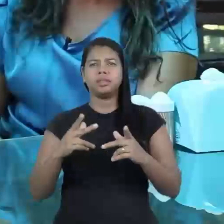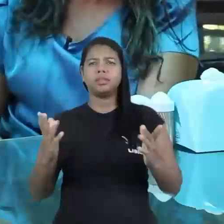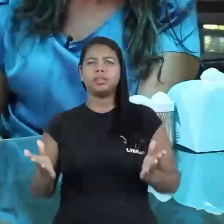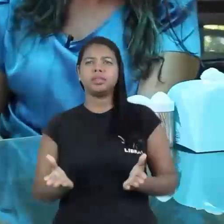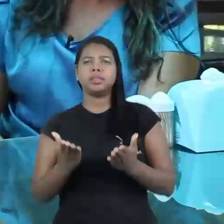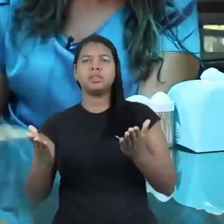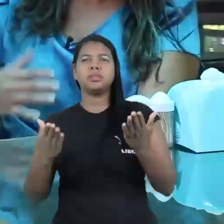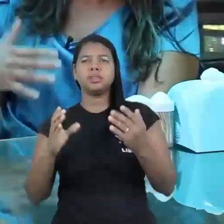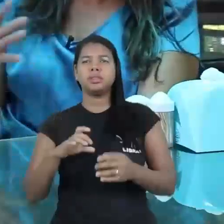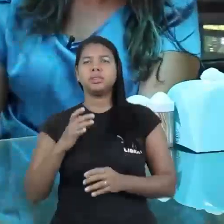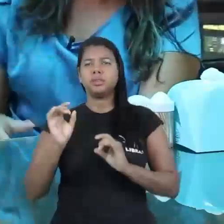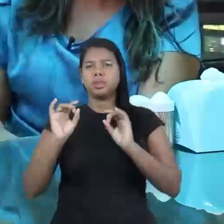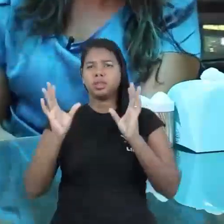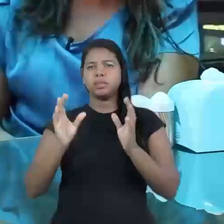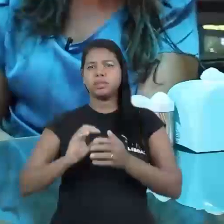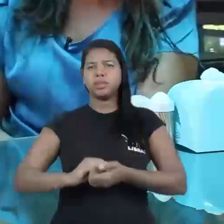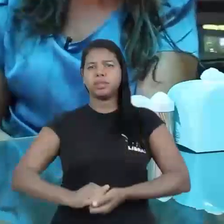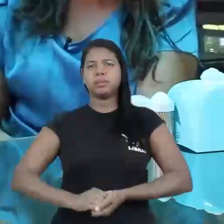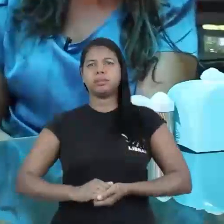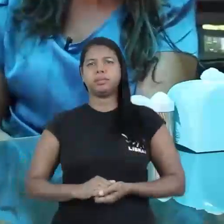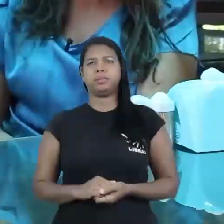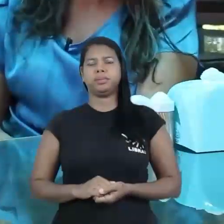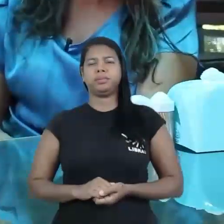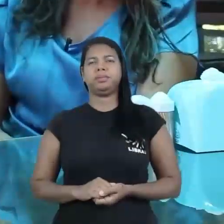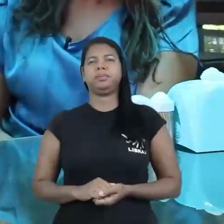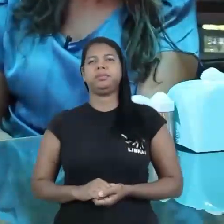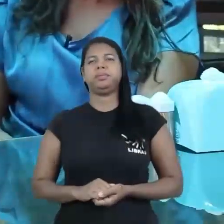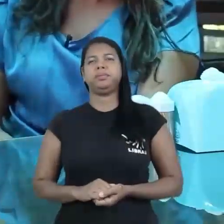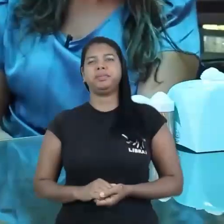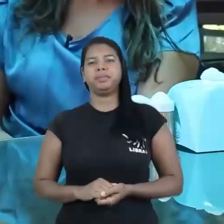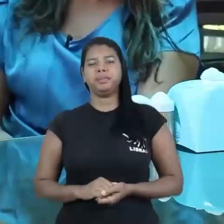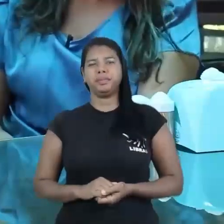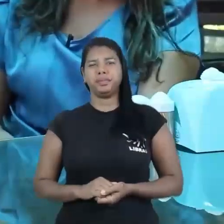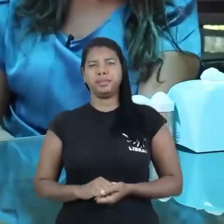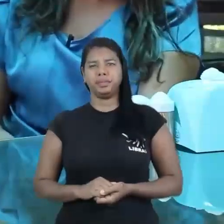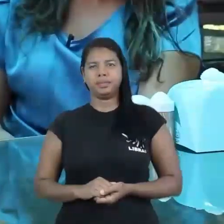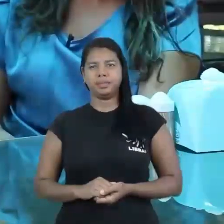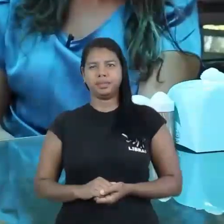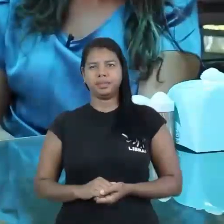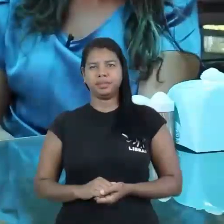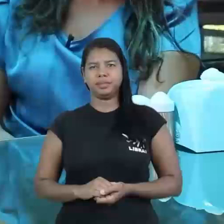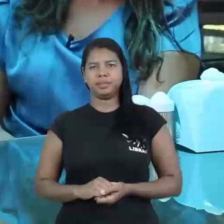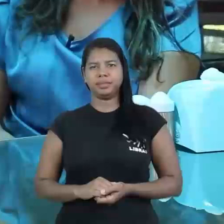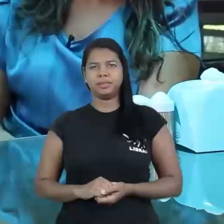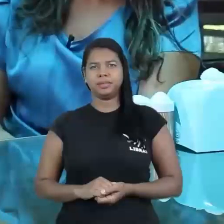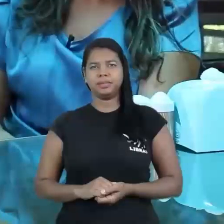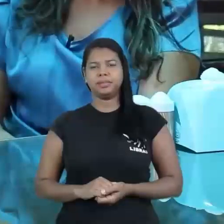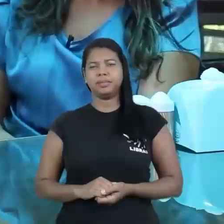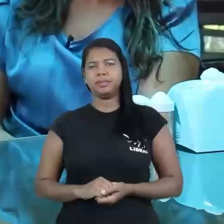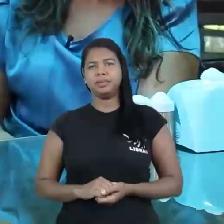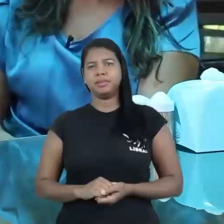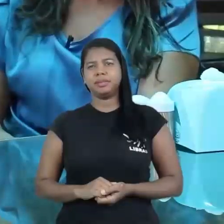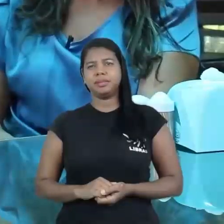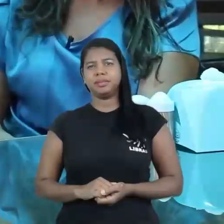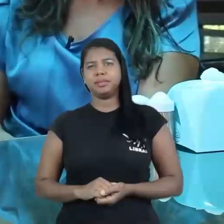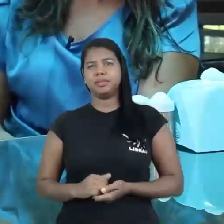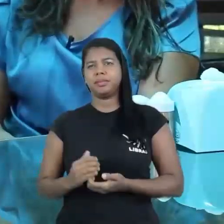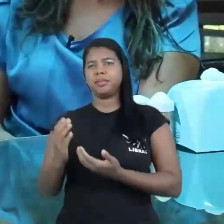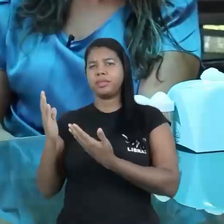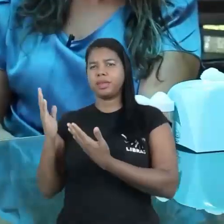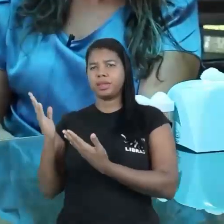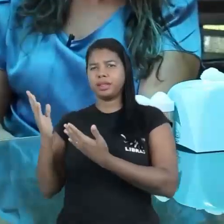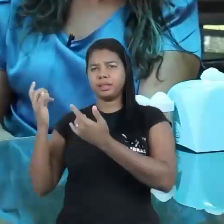para despertar desse segmento, para despertar, né? Então, quando eu me formei no